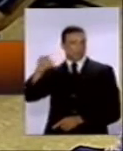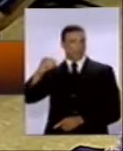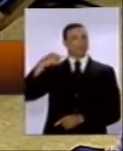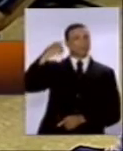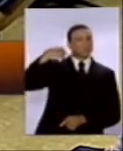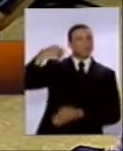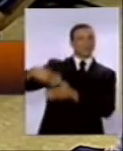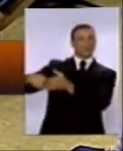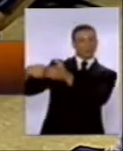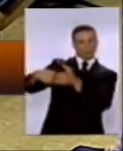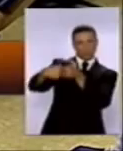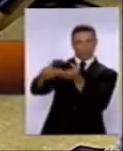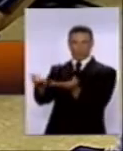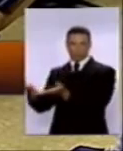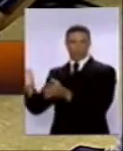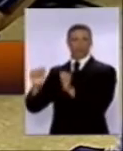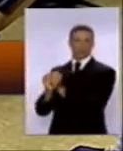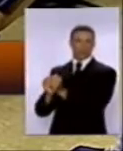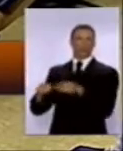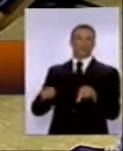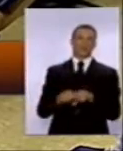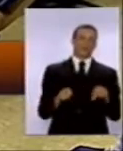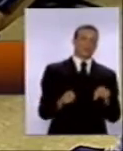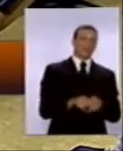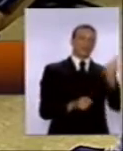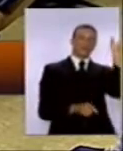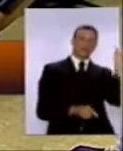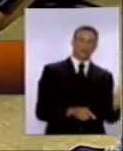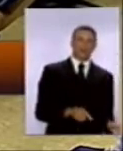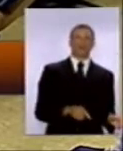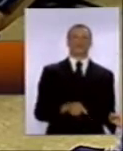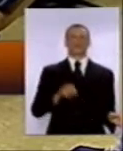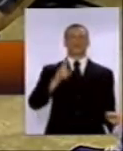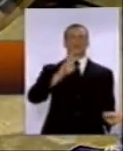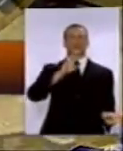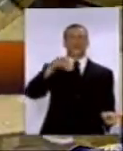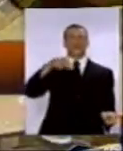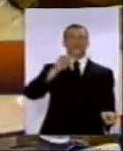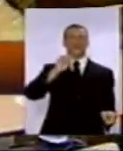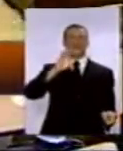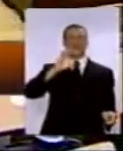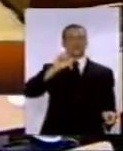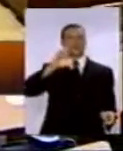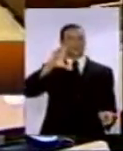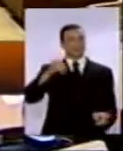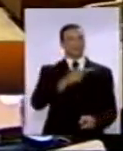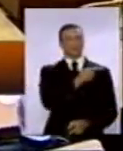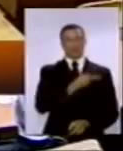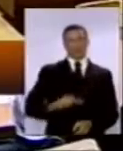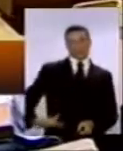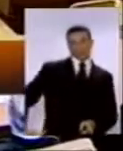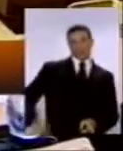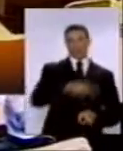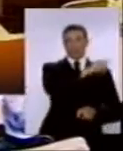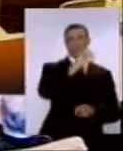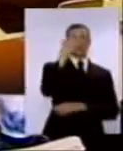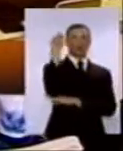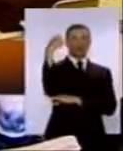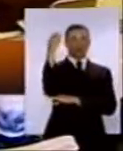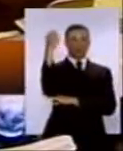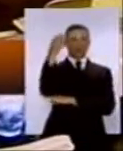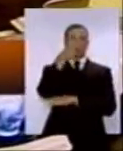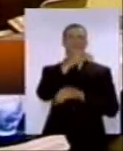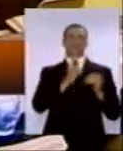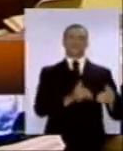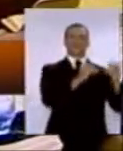presentes desembargador marcelo bandeira pereira presidente do tribunal de justiça do estado do rio grande do sul na pessoa